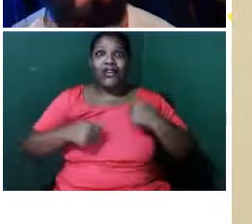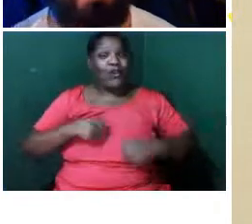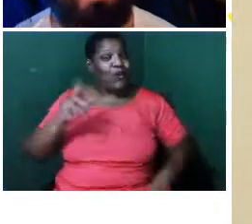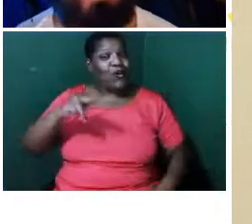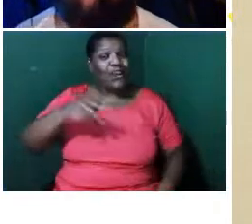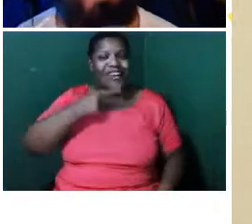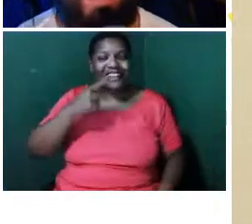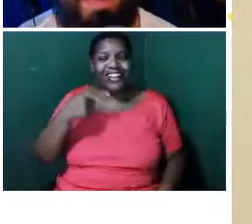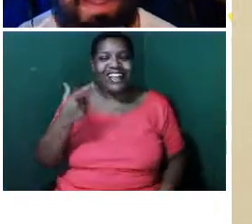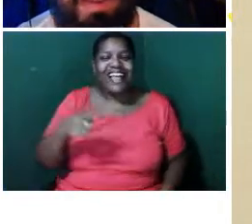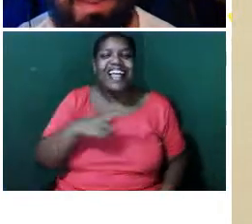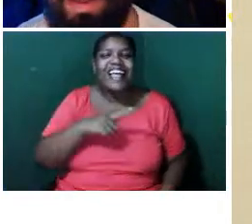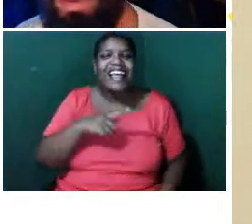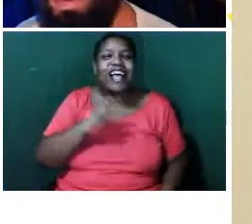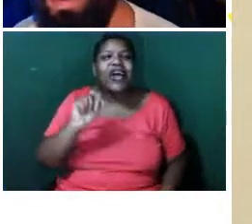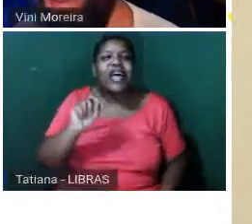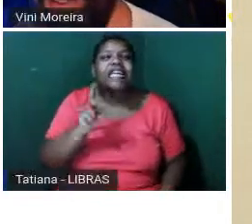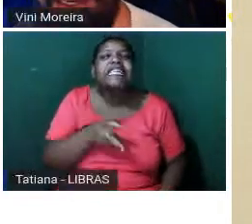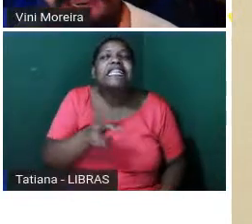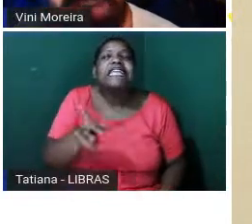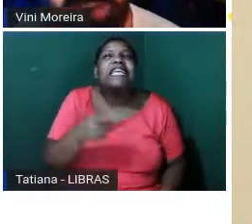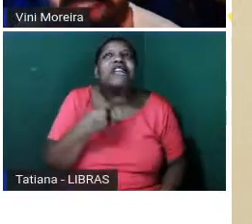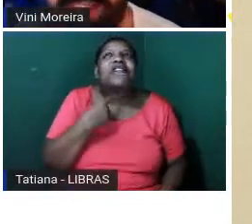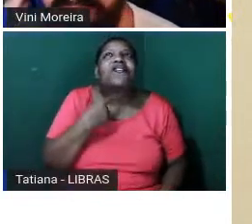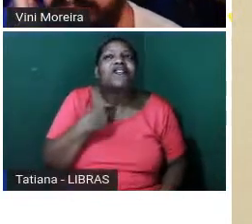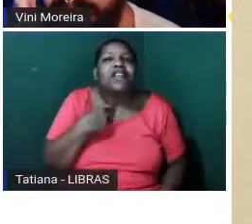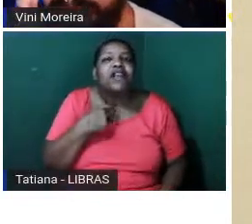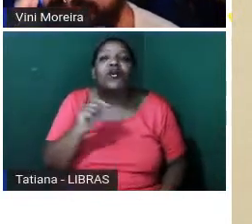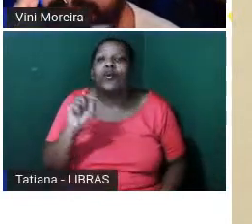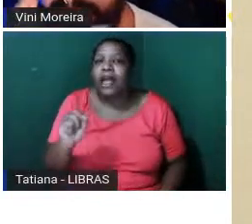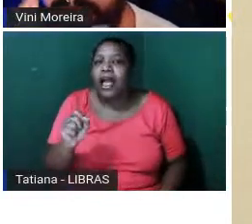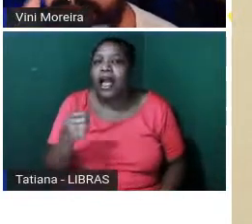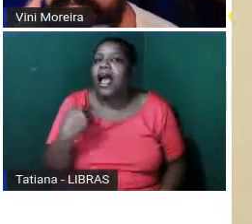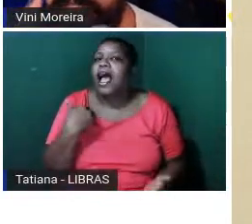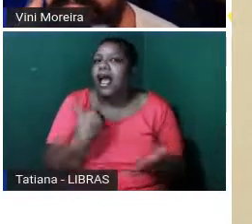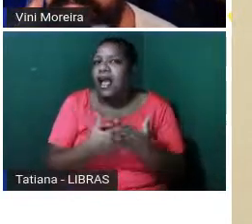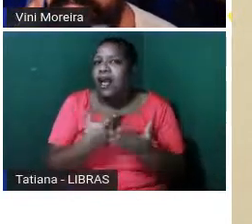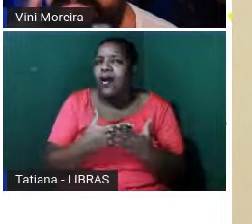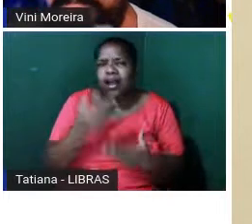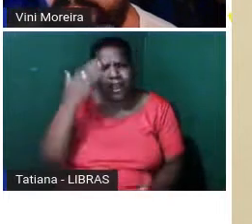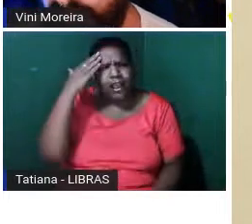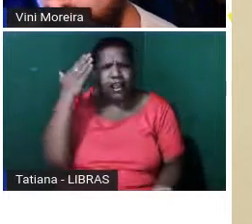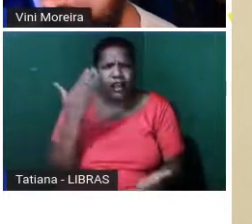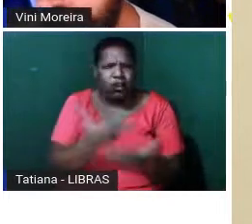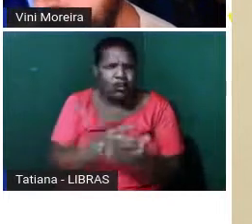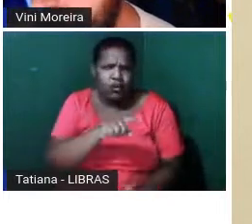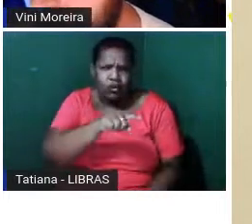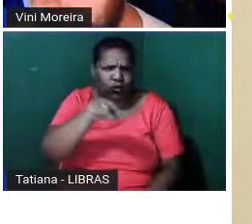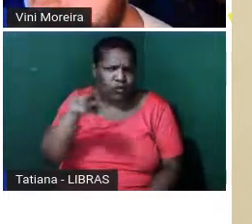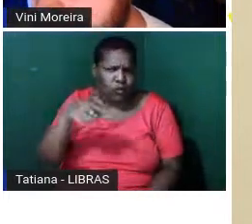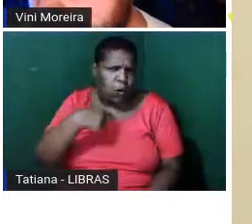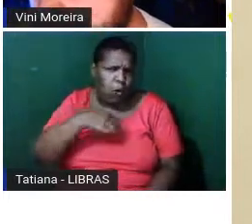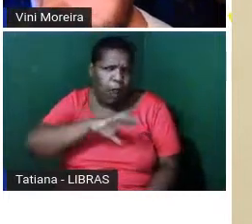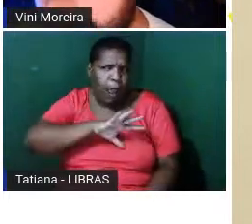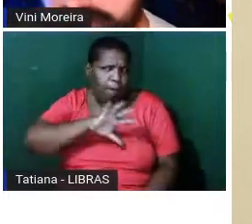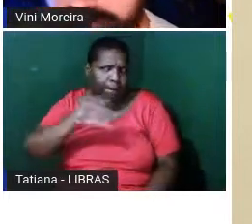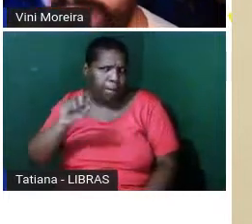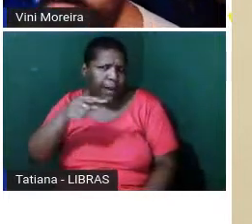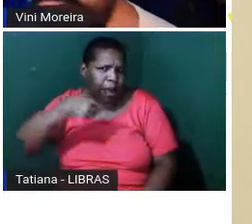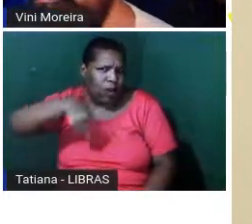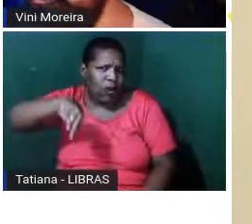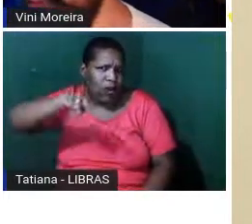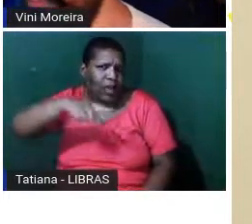falei dela e eu sempre quis falar dela que é o seguinte eu acredito que todo mundo aqui o a maioria